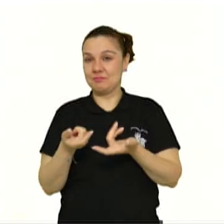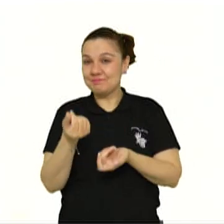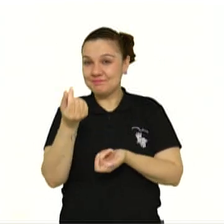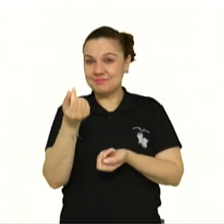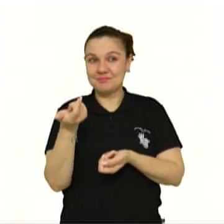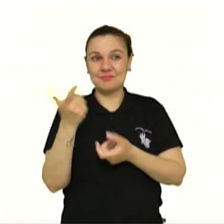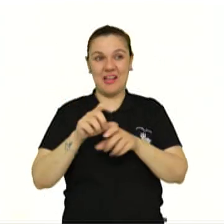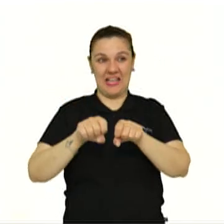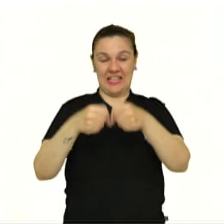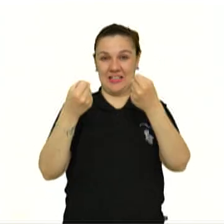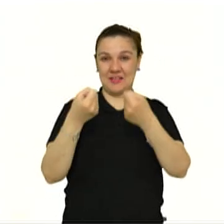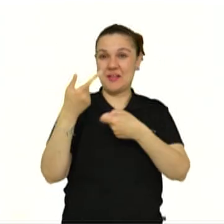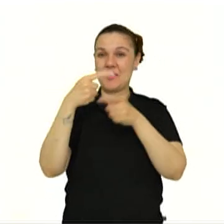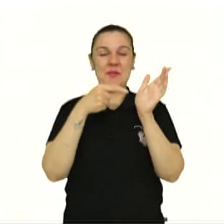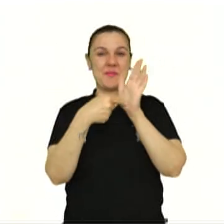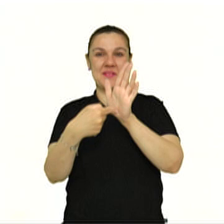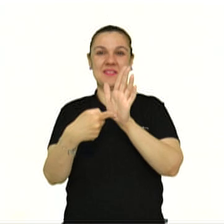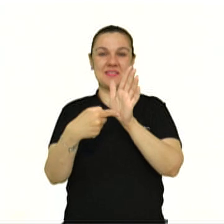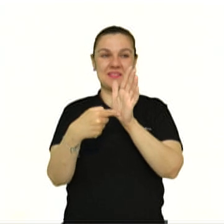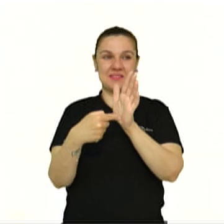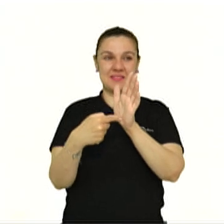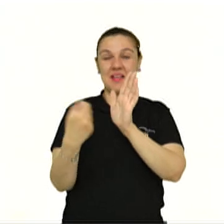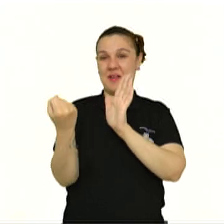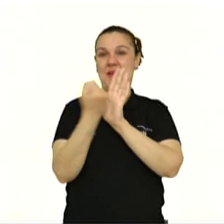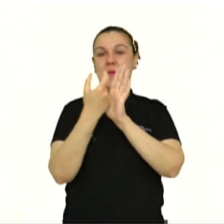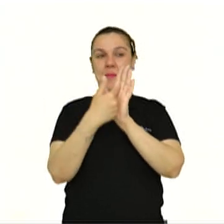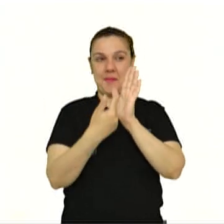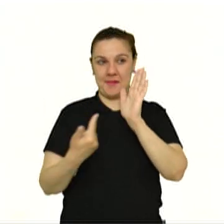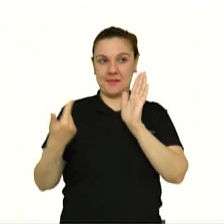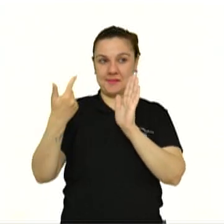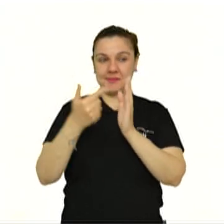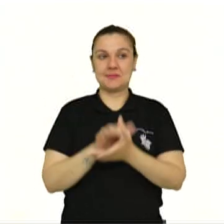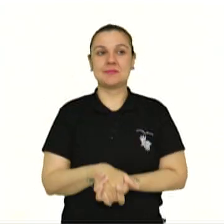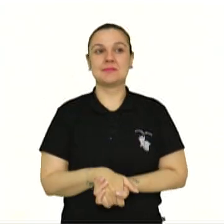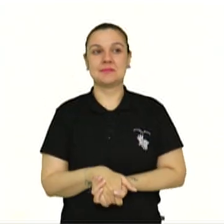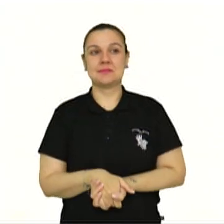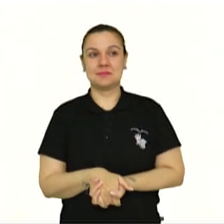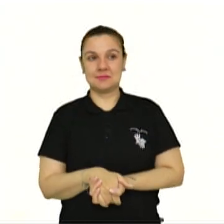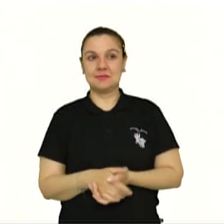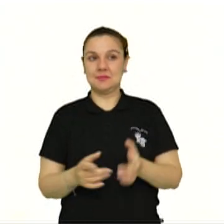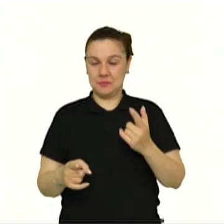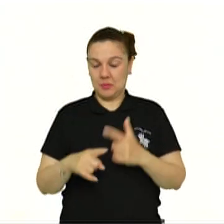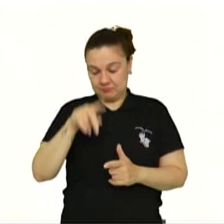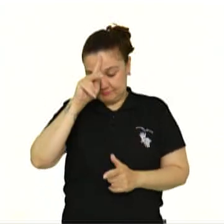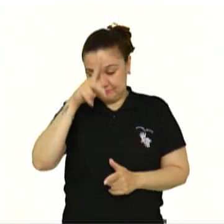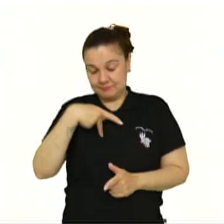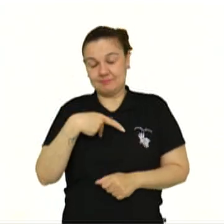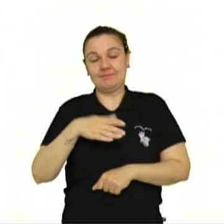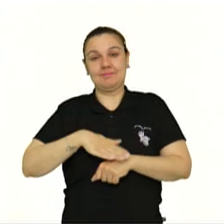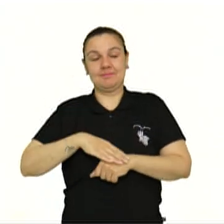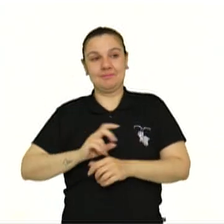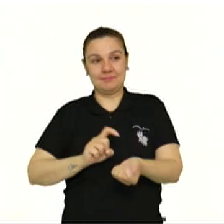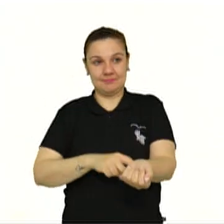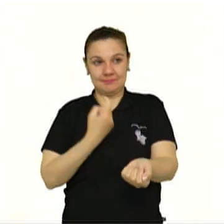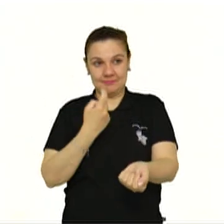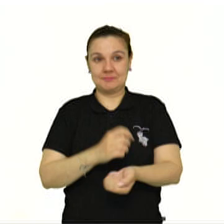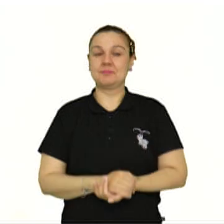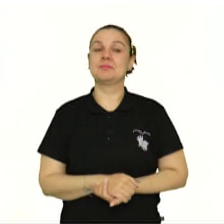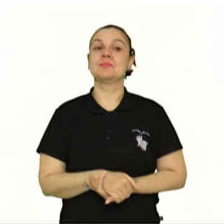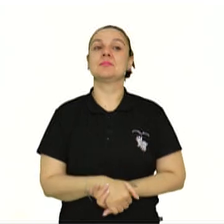para, né, mostrar a marca e tal. Mas na maioria das vezes é por questões mesmo dele estar nervoso